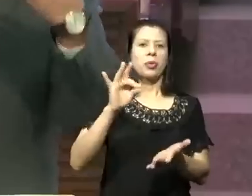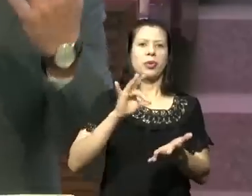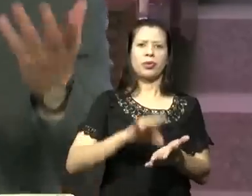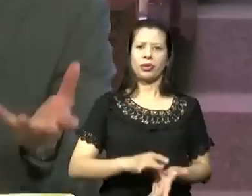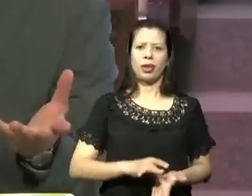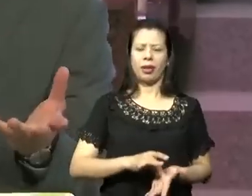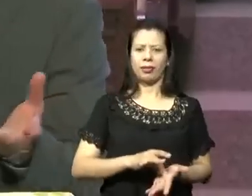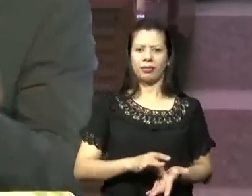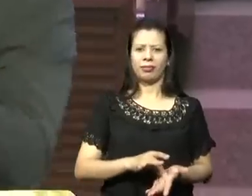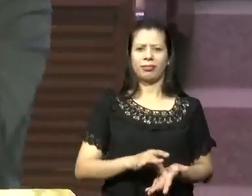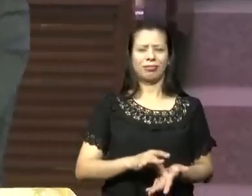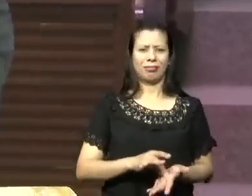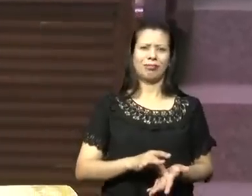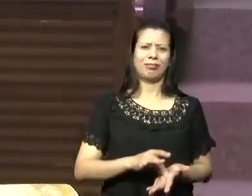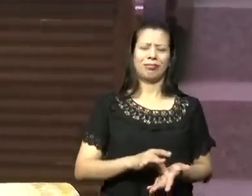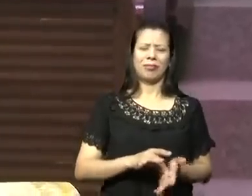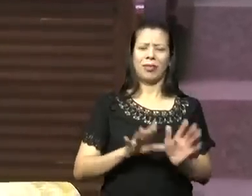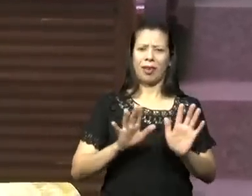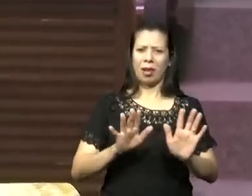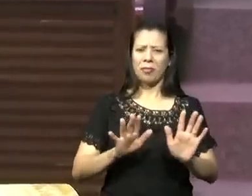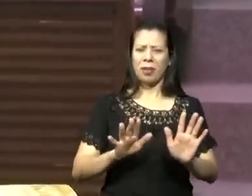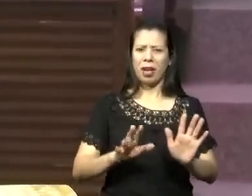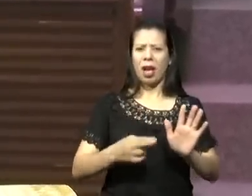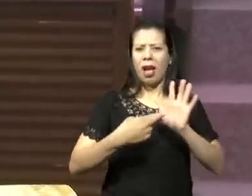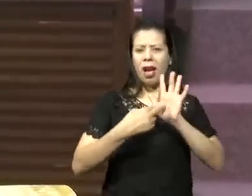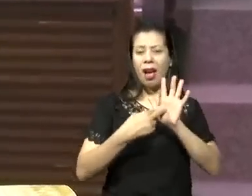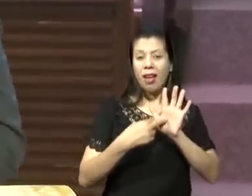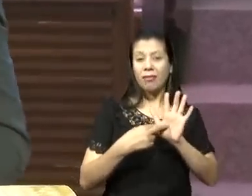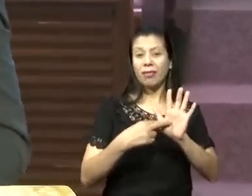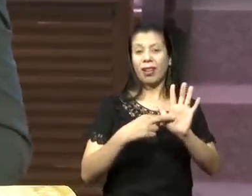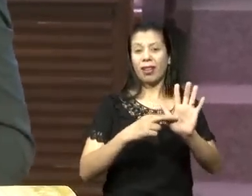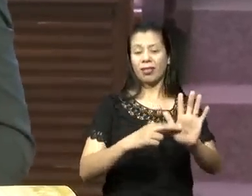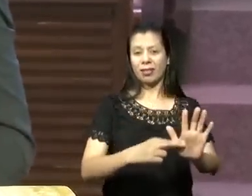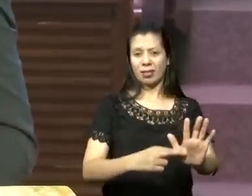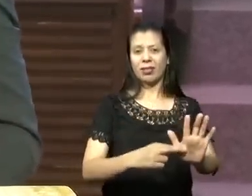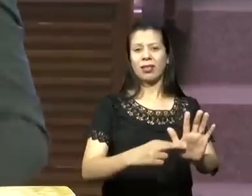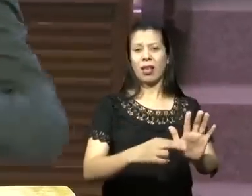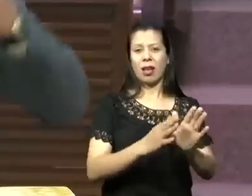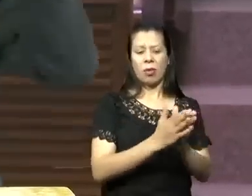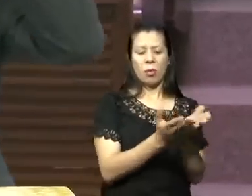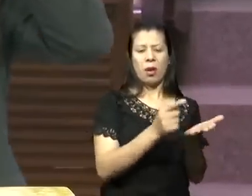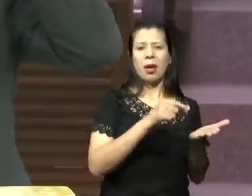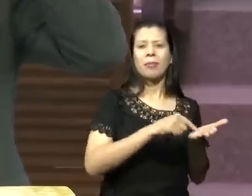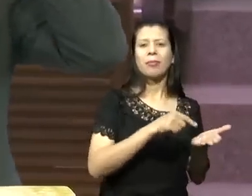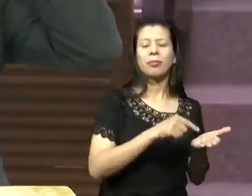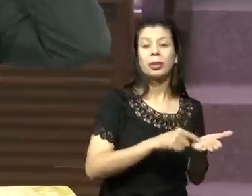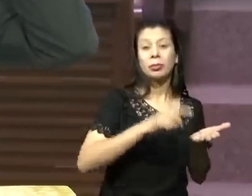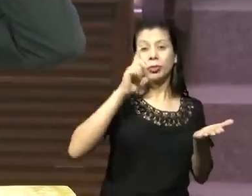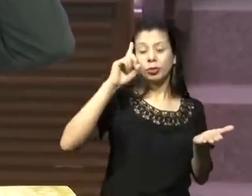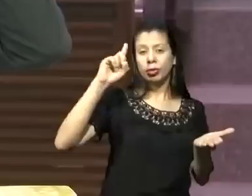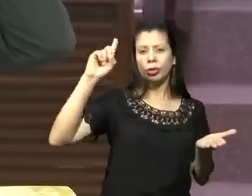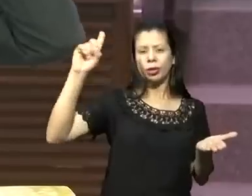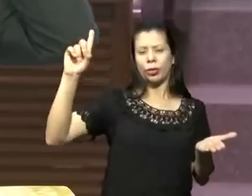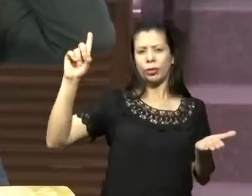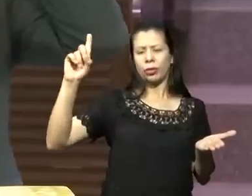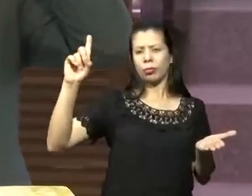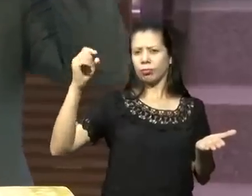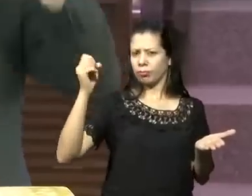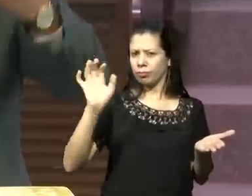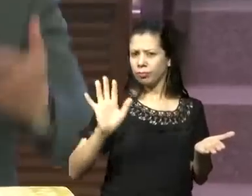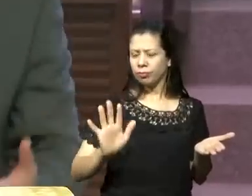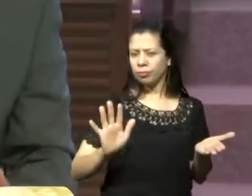exposição da revelação do autor original então na mente do pastor